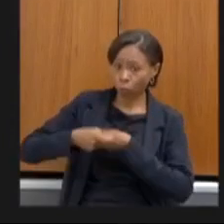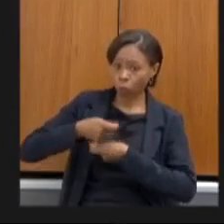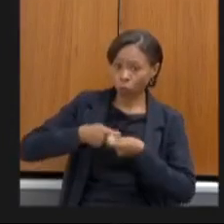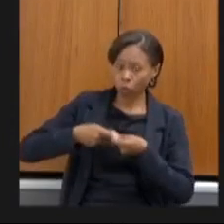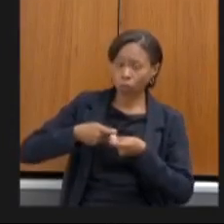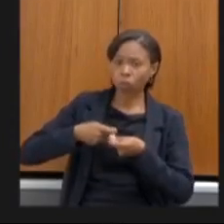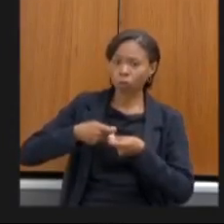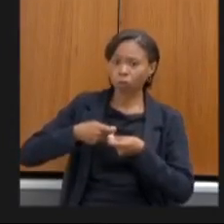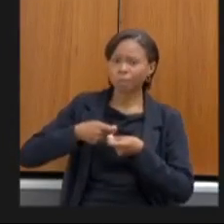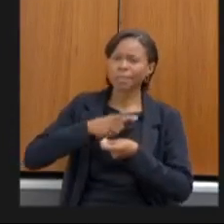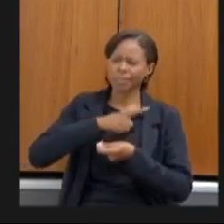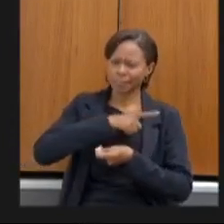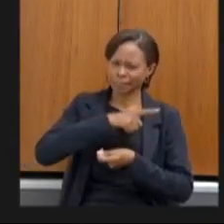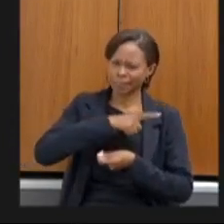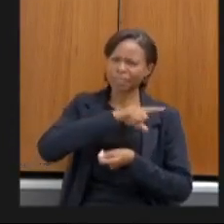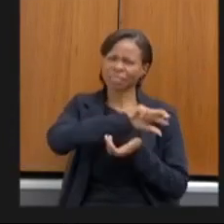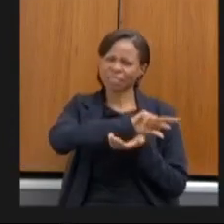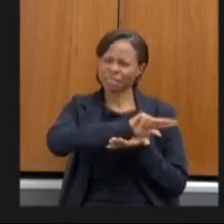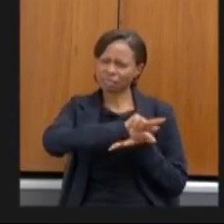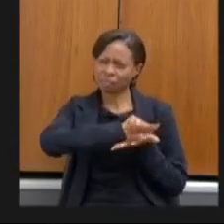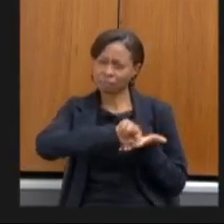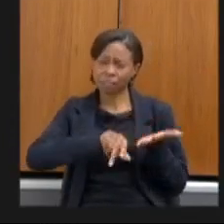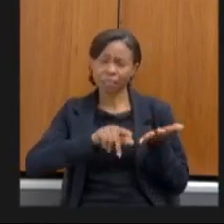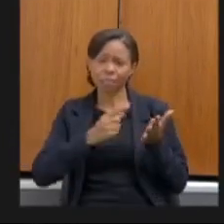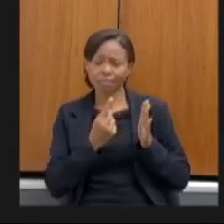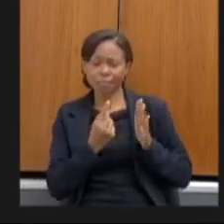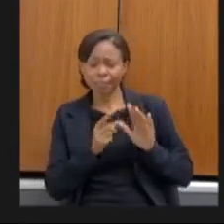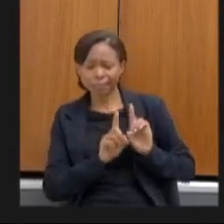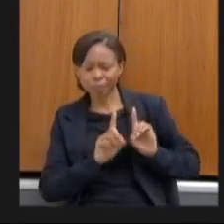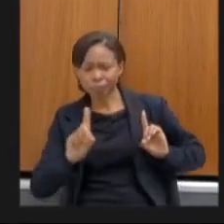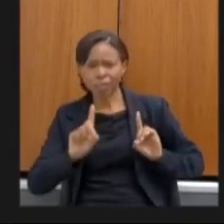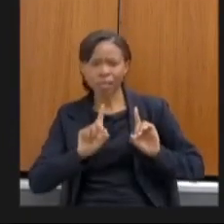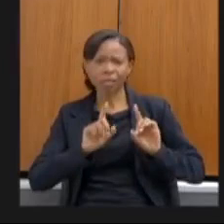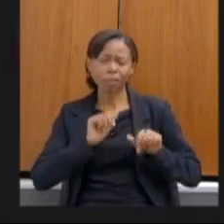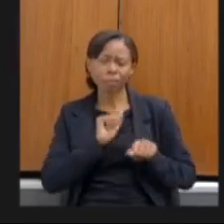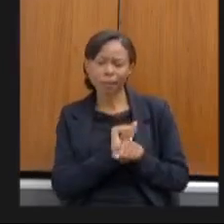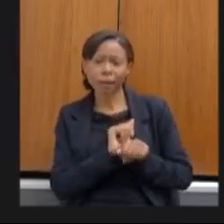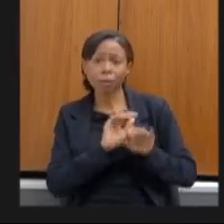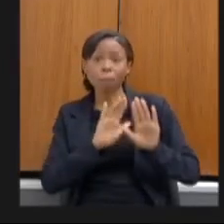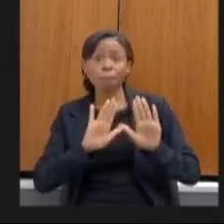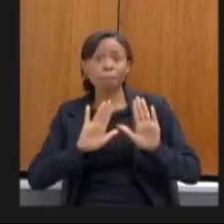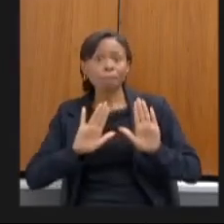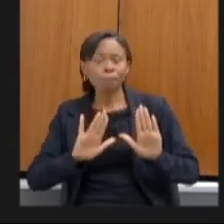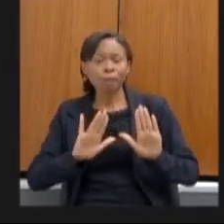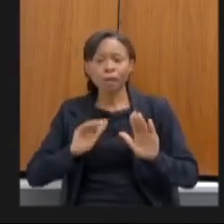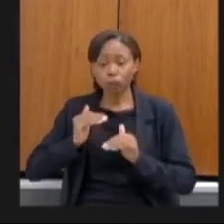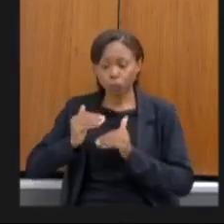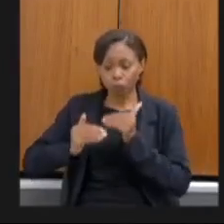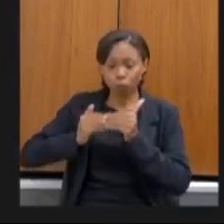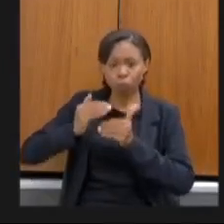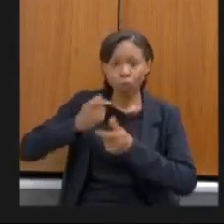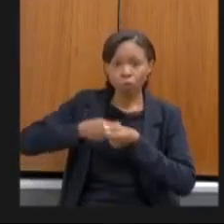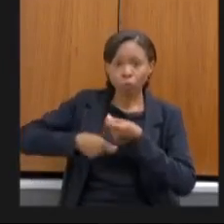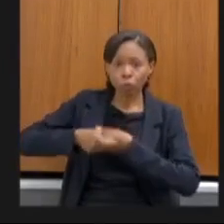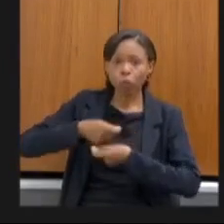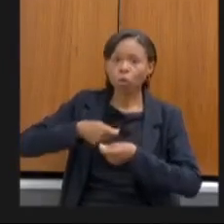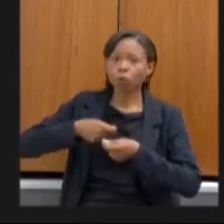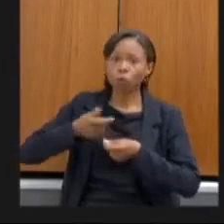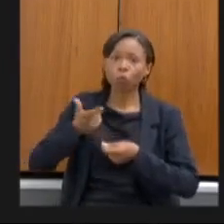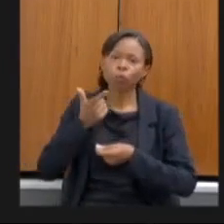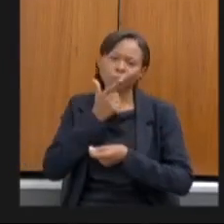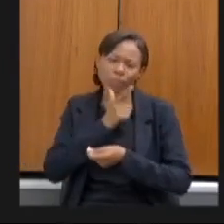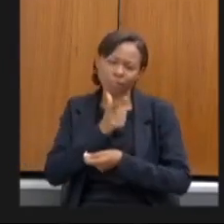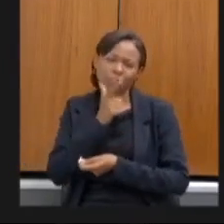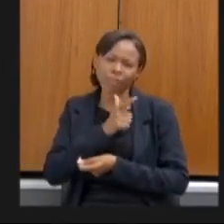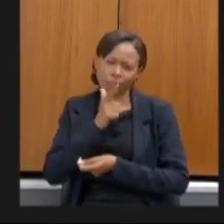Apesar de todas estacionamento termo isolamento ele não fosse Total a gente